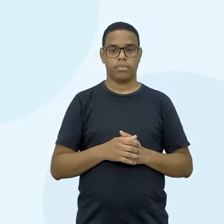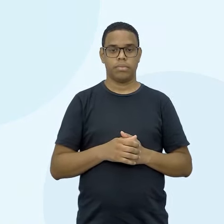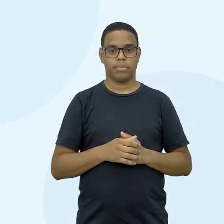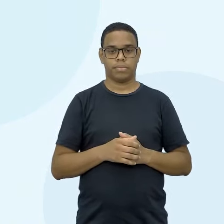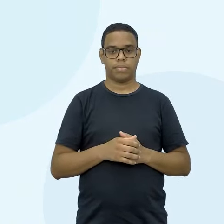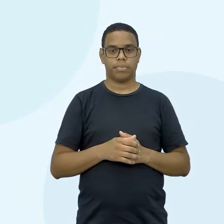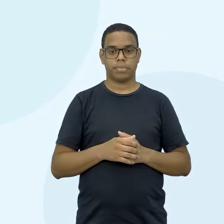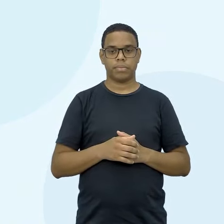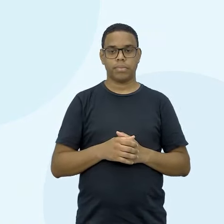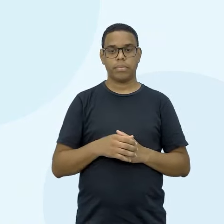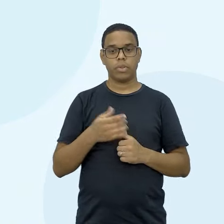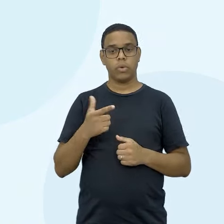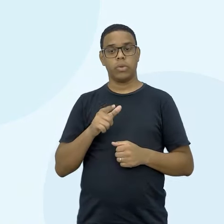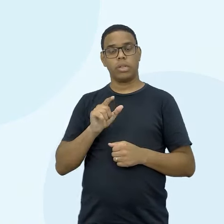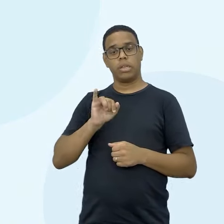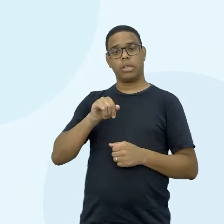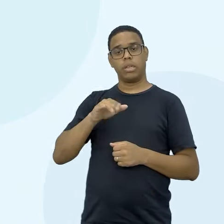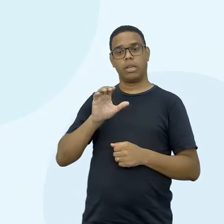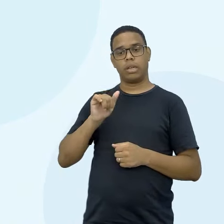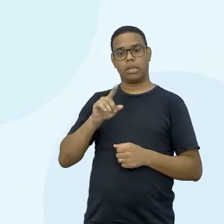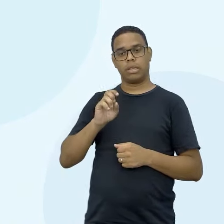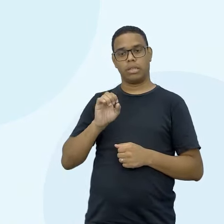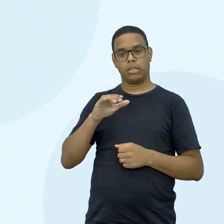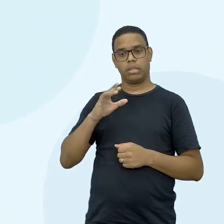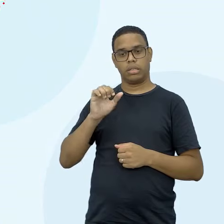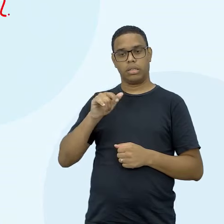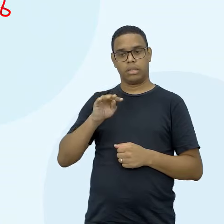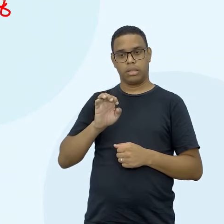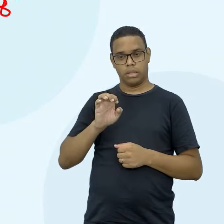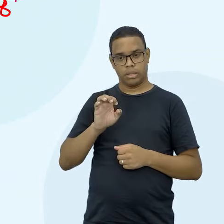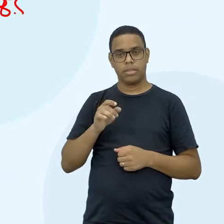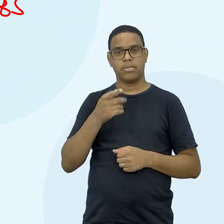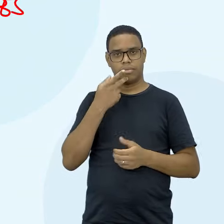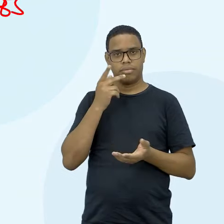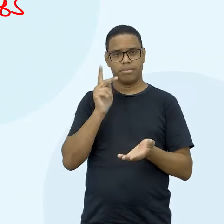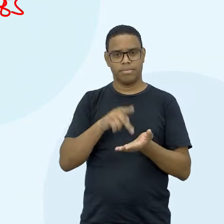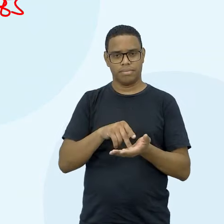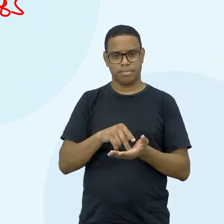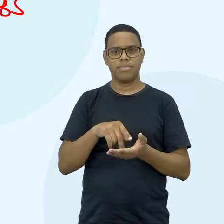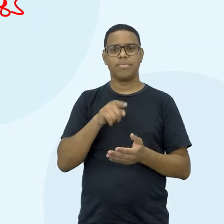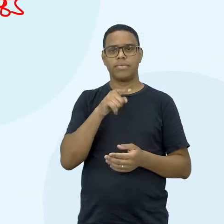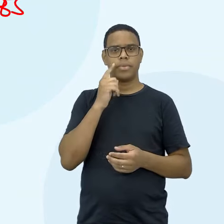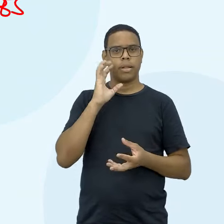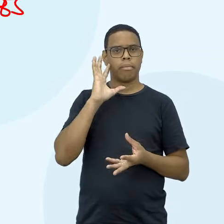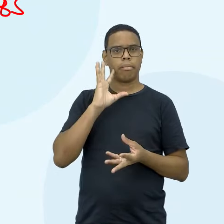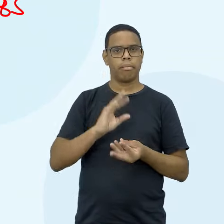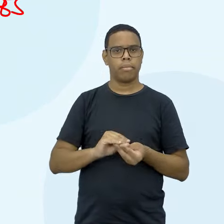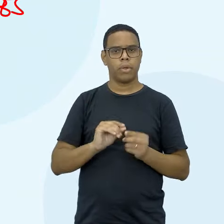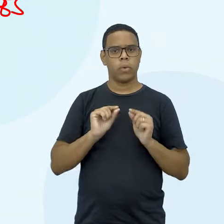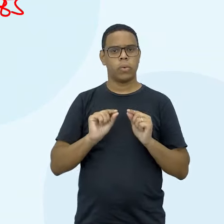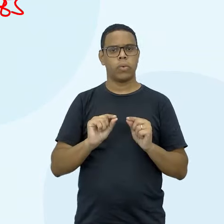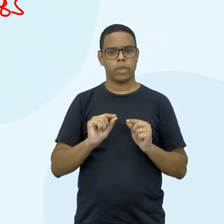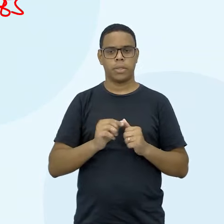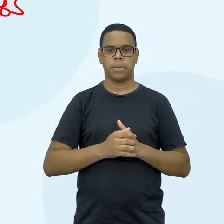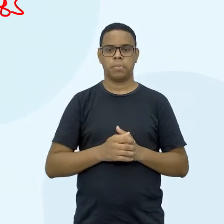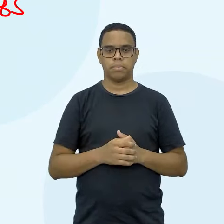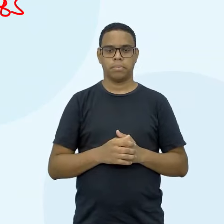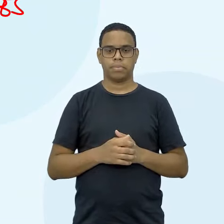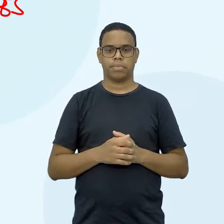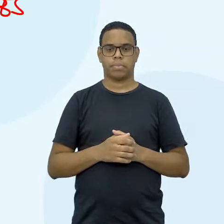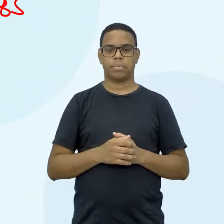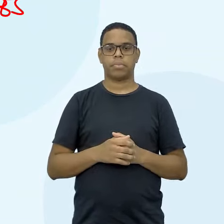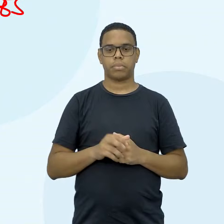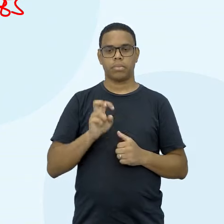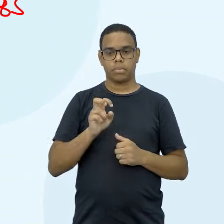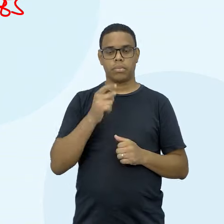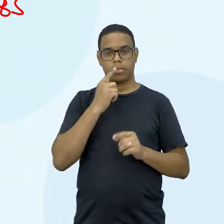Essa aqui é da incandescente. Fala a verdade. O que dá para você concluir? Ó, passa esse